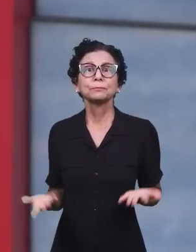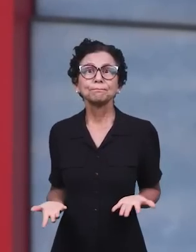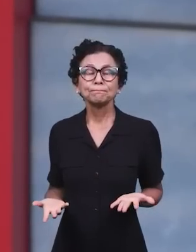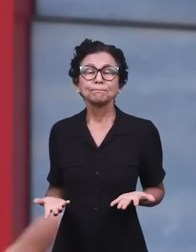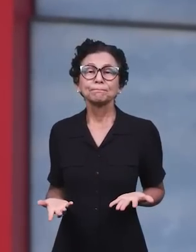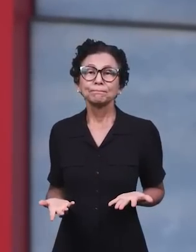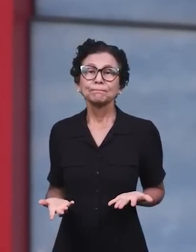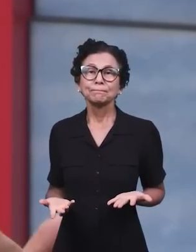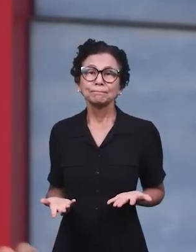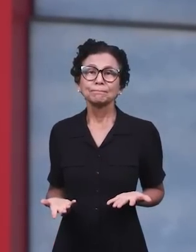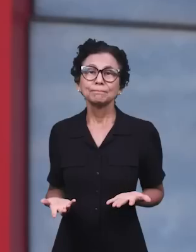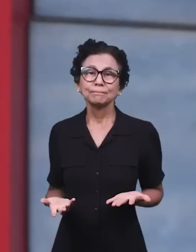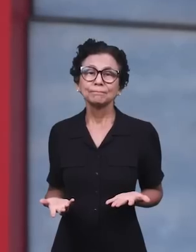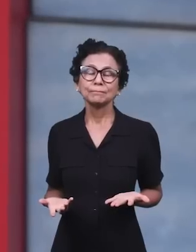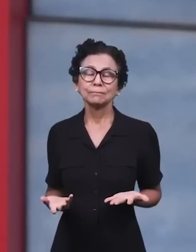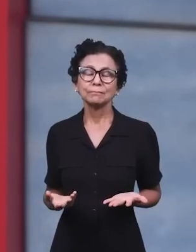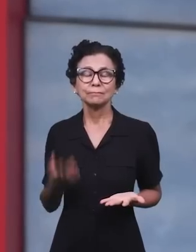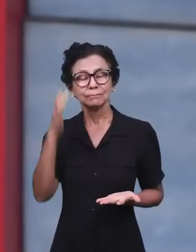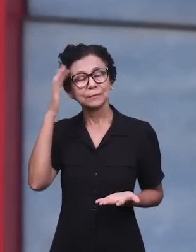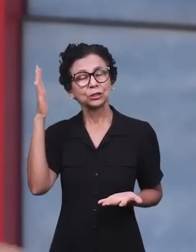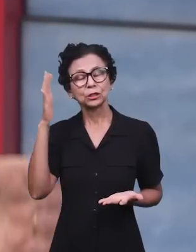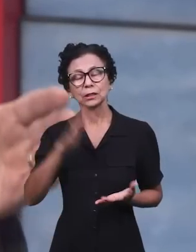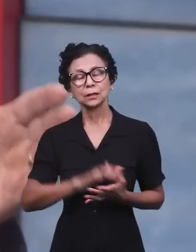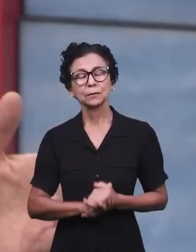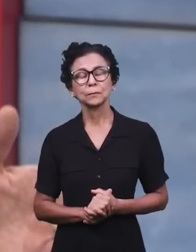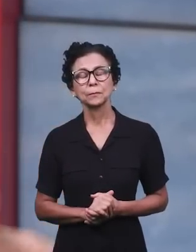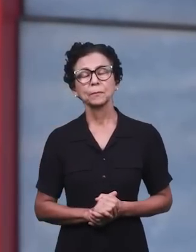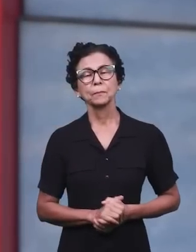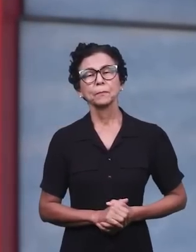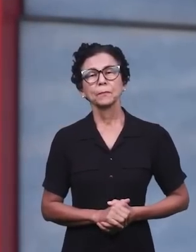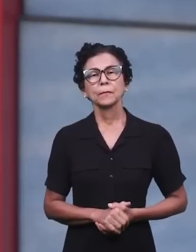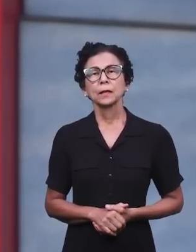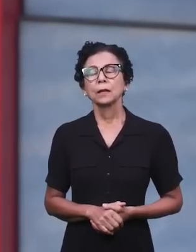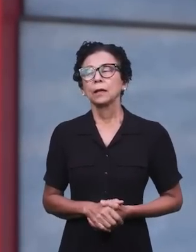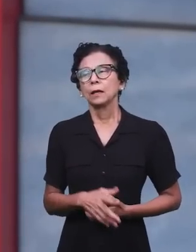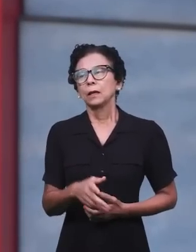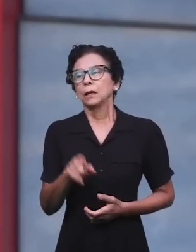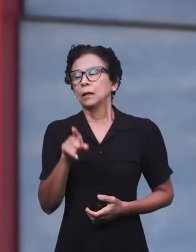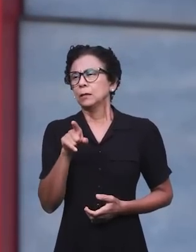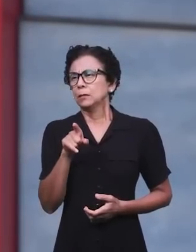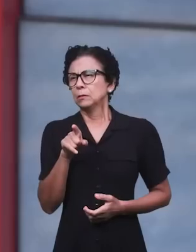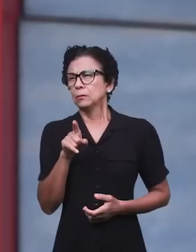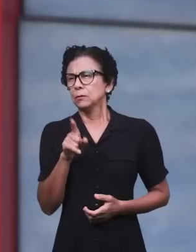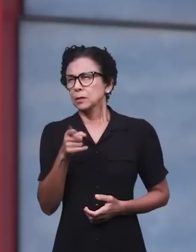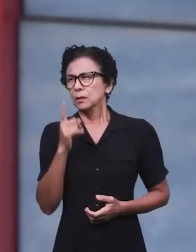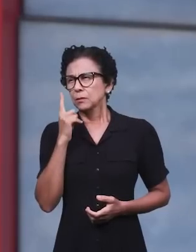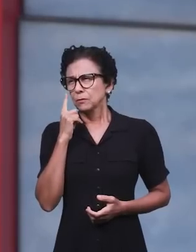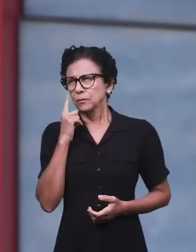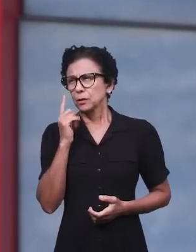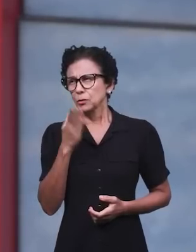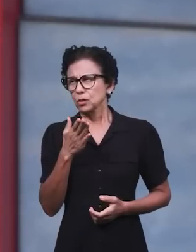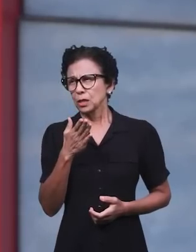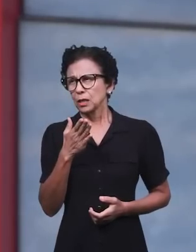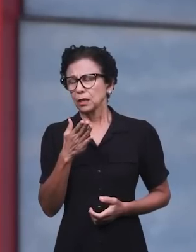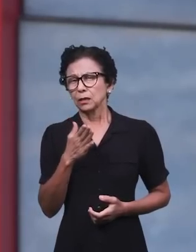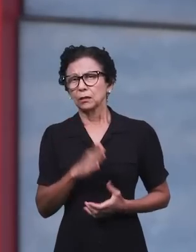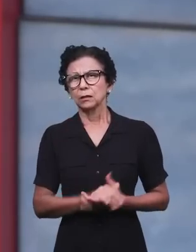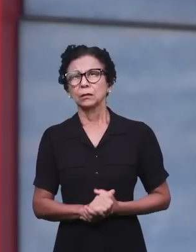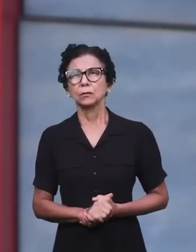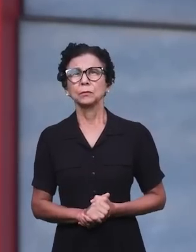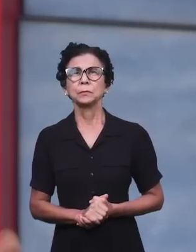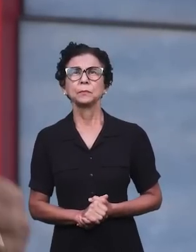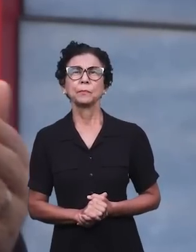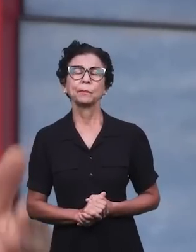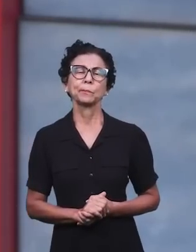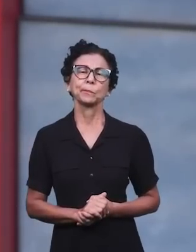Agora, qual que é a nossa posição? Vamos dizer, você nunca, não sei se você já presenciou uma calamidade desse tipo. Não